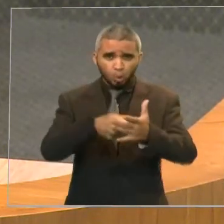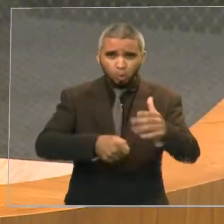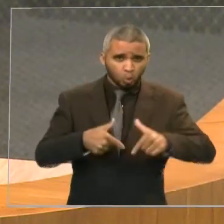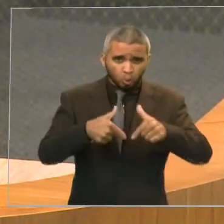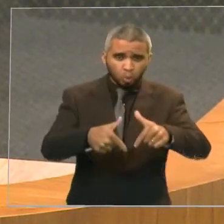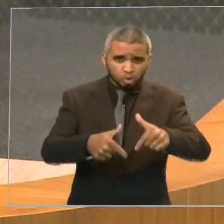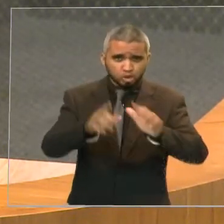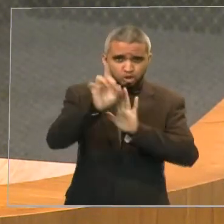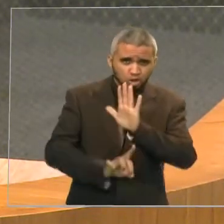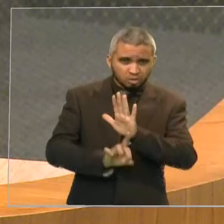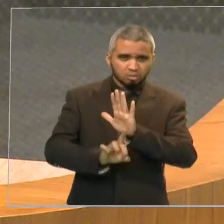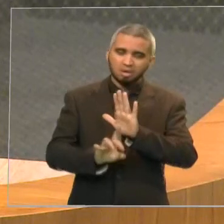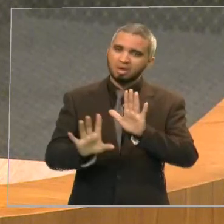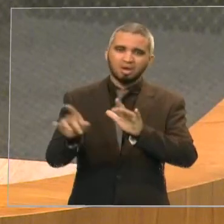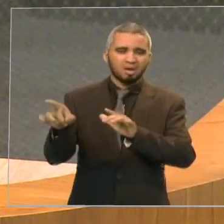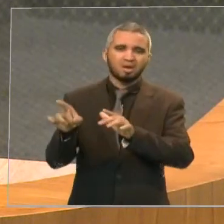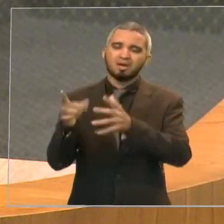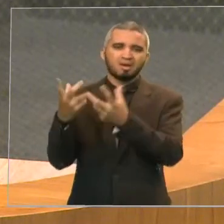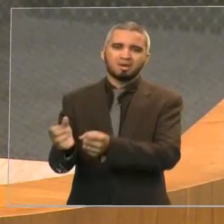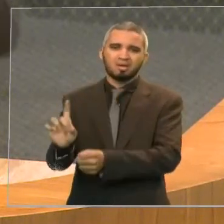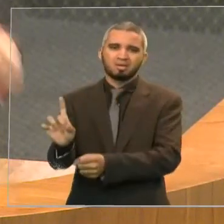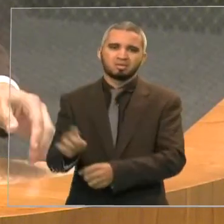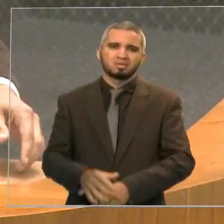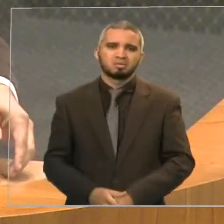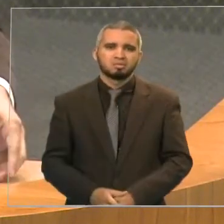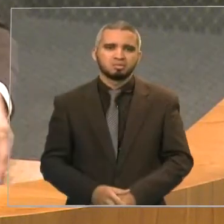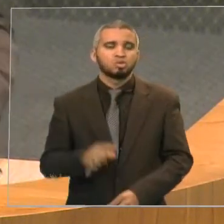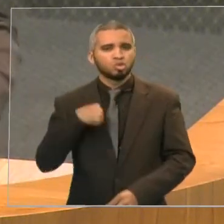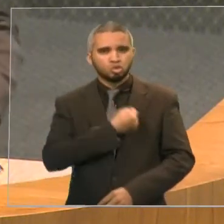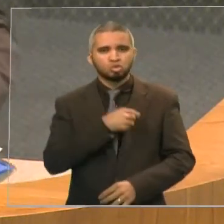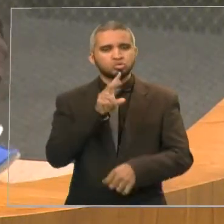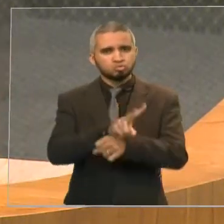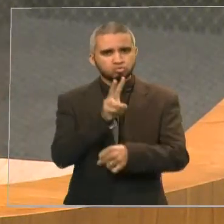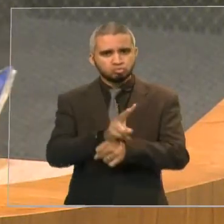à luta em defesa da educação, em defesa dos professores. Que Deus abençoe a cada um de vocês.